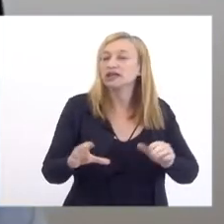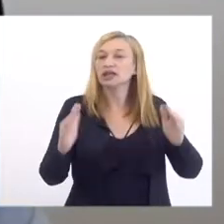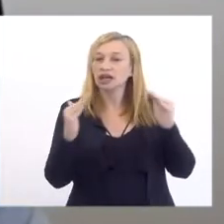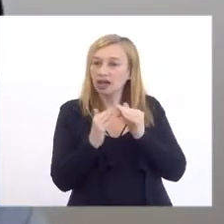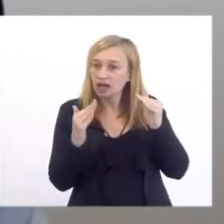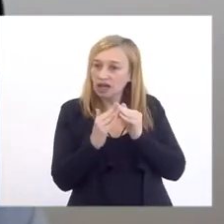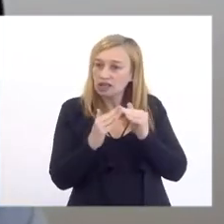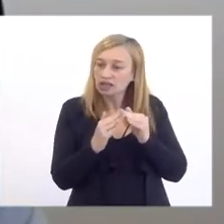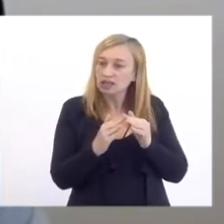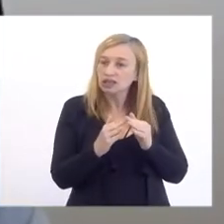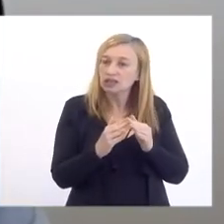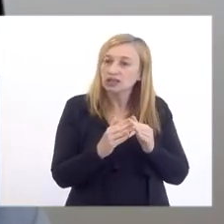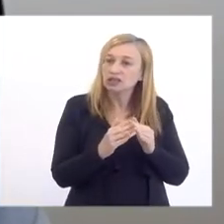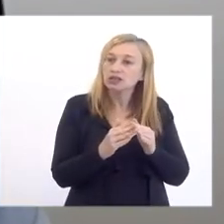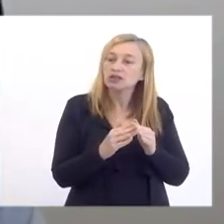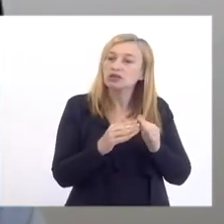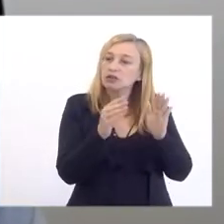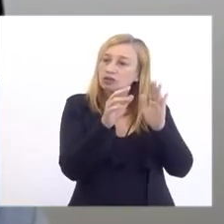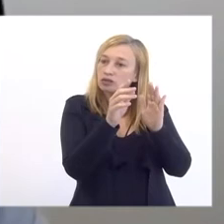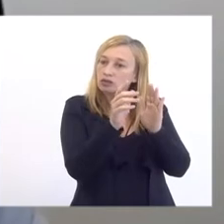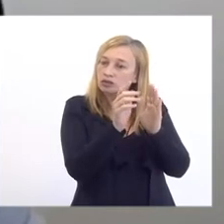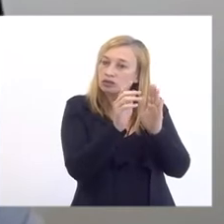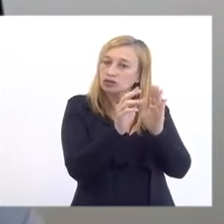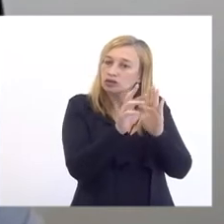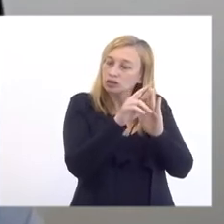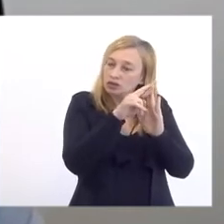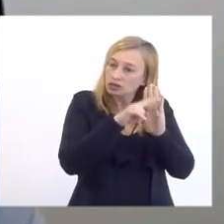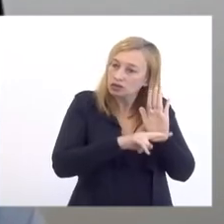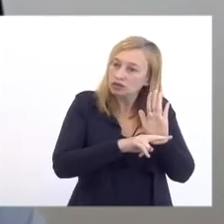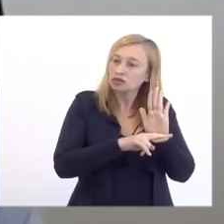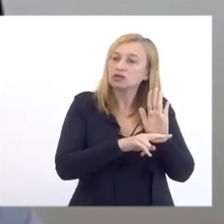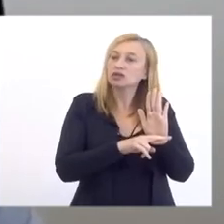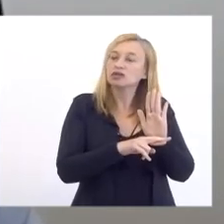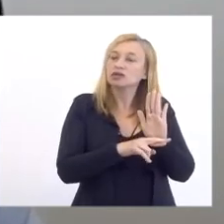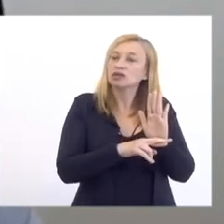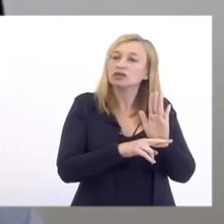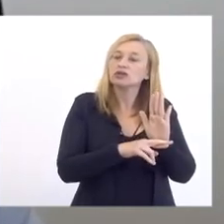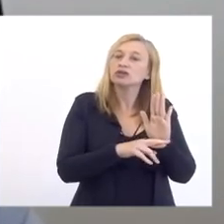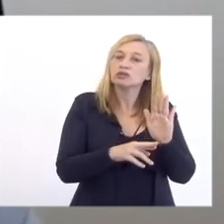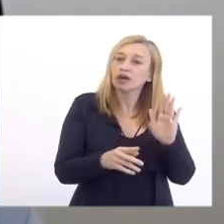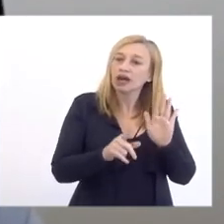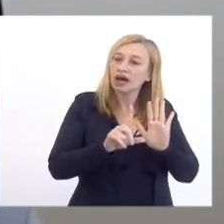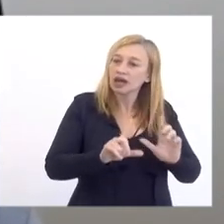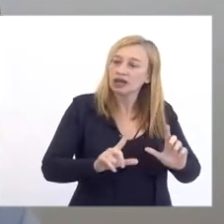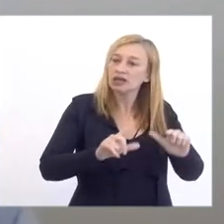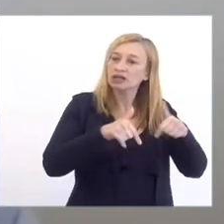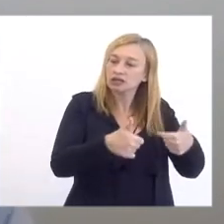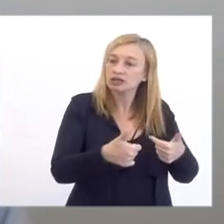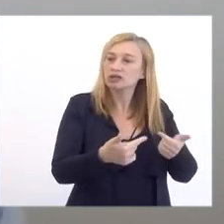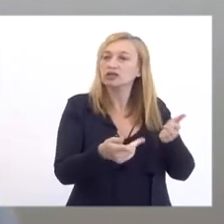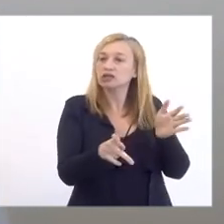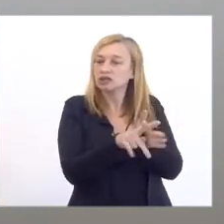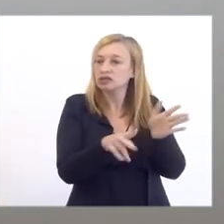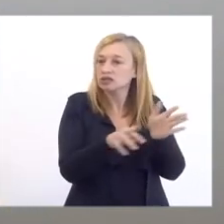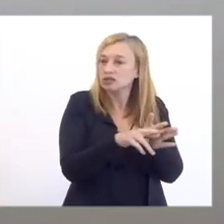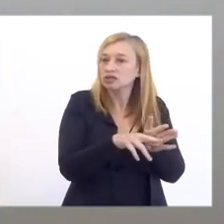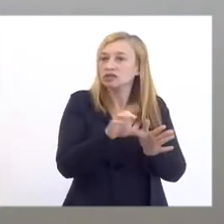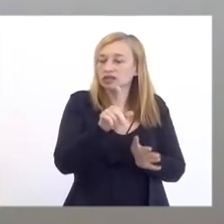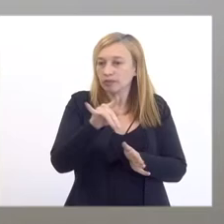regimental para disciplinar o tratamento dos projetos de resolução que são oriundos de relatório de